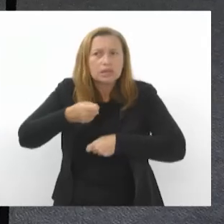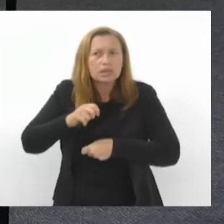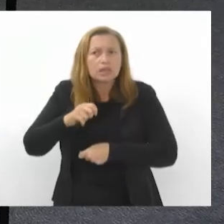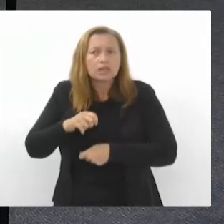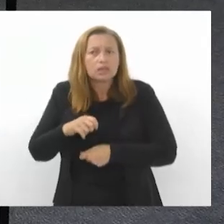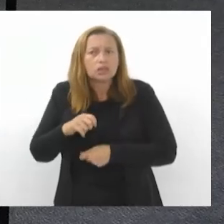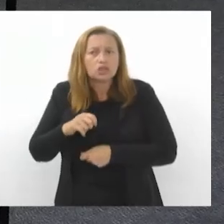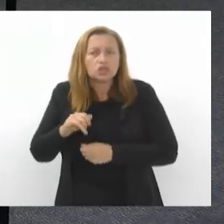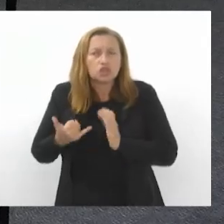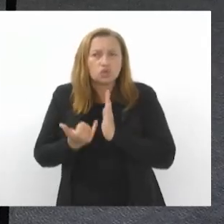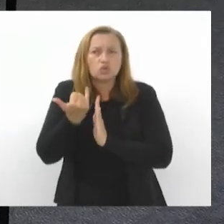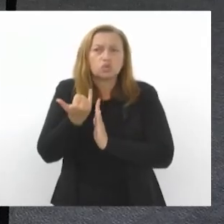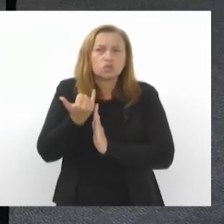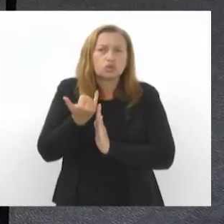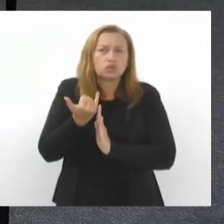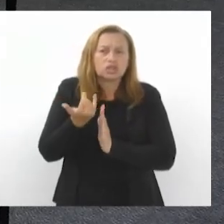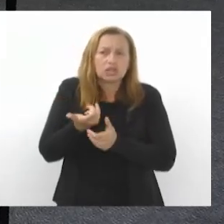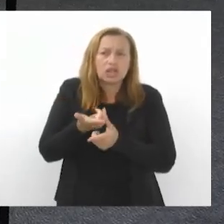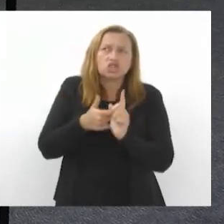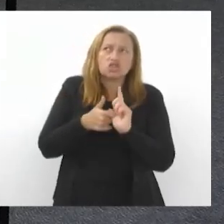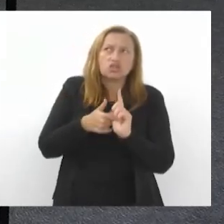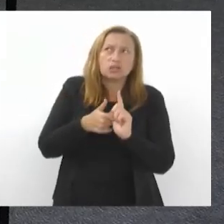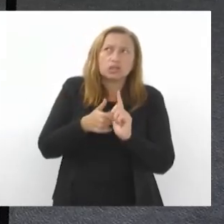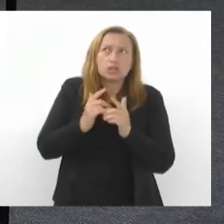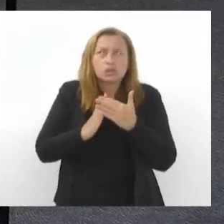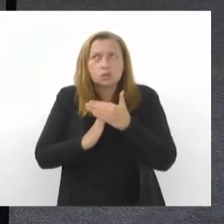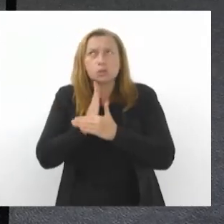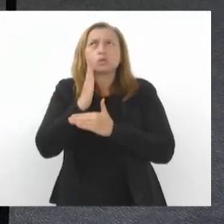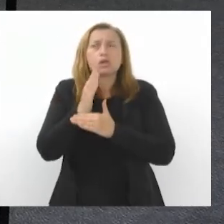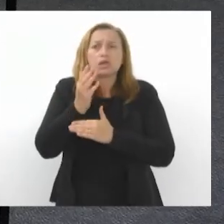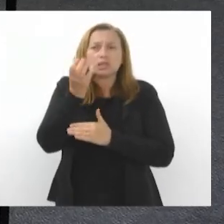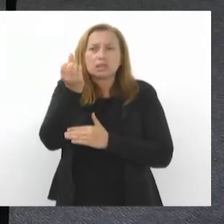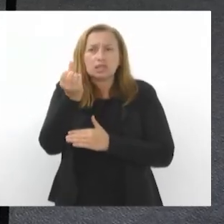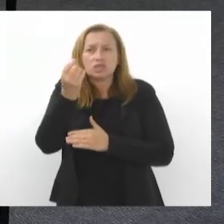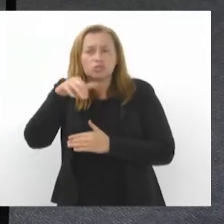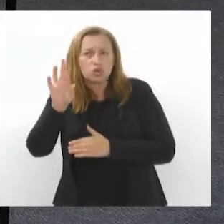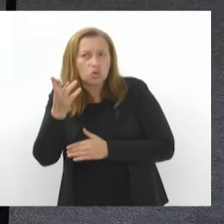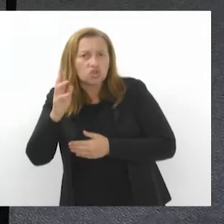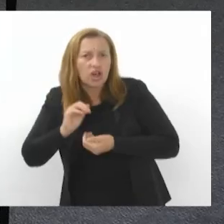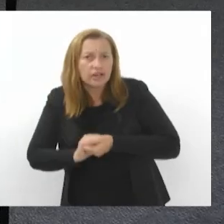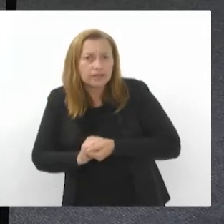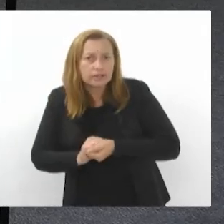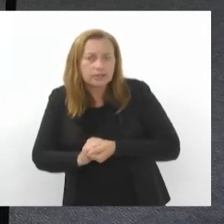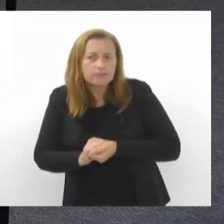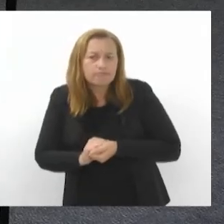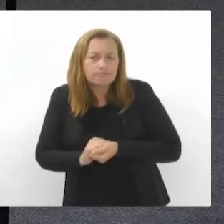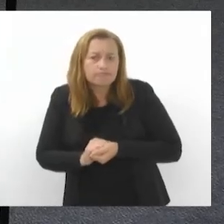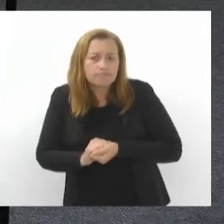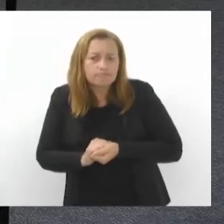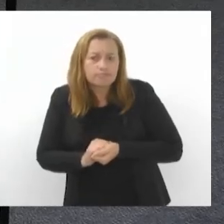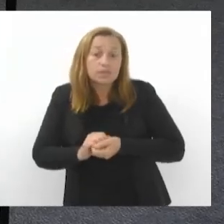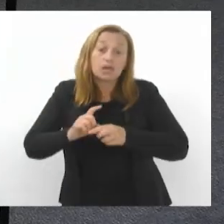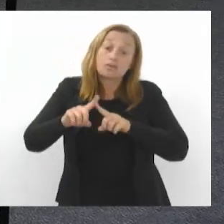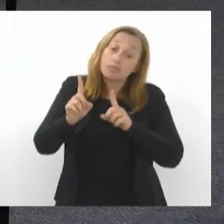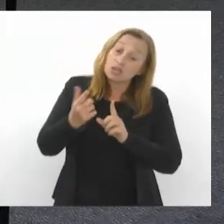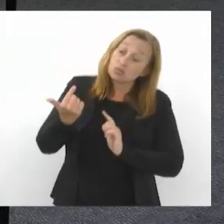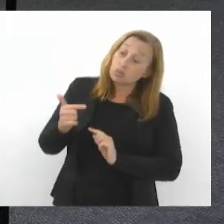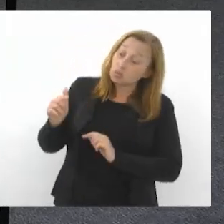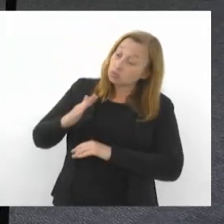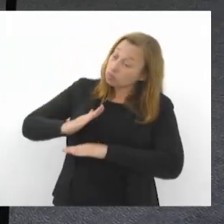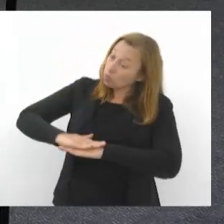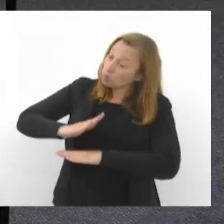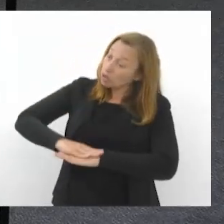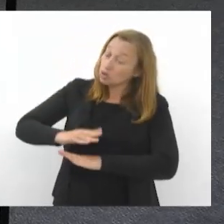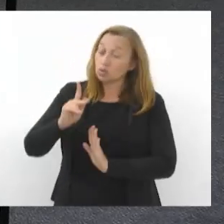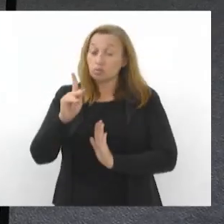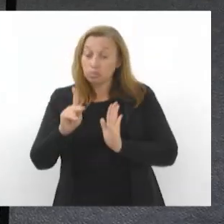incidência de juros sobre o montante da dívida, que ultrapassa a casa dos 6 bilhões de reais. Mas, por outro lado, o